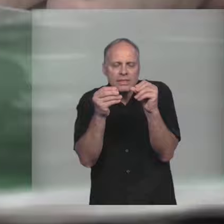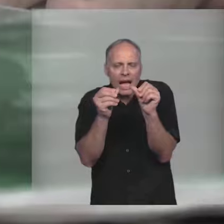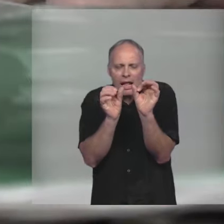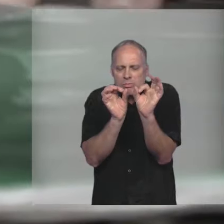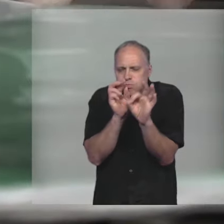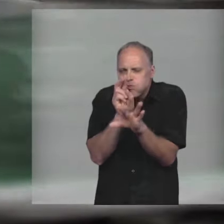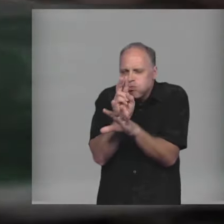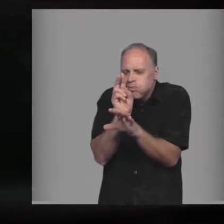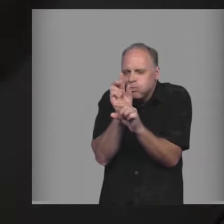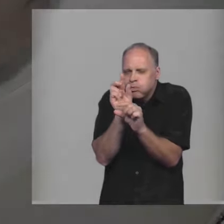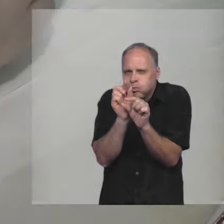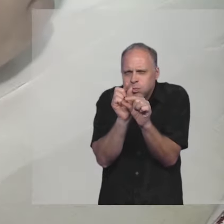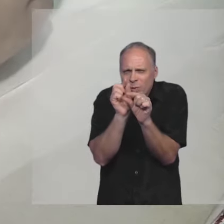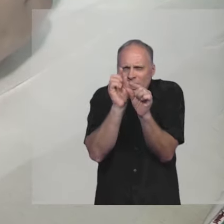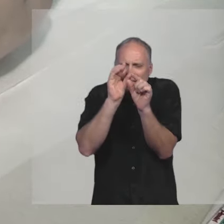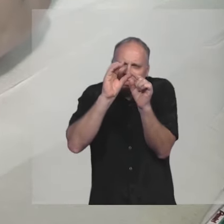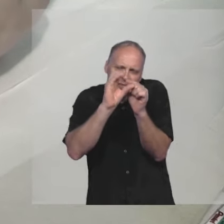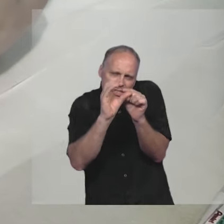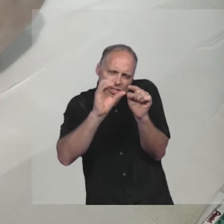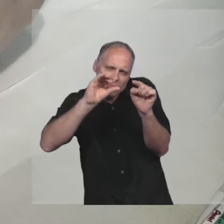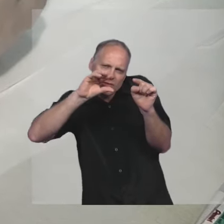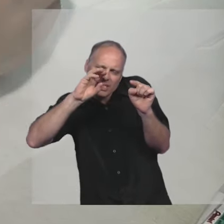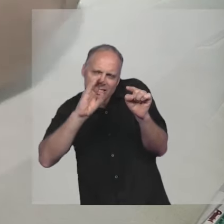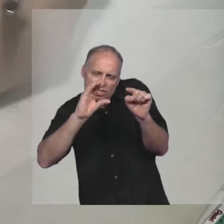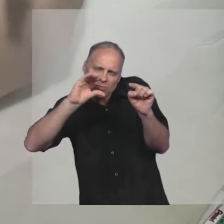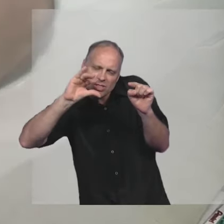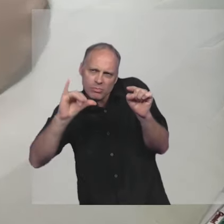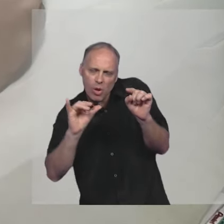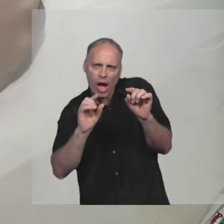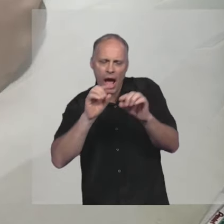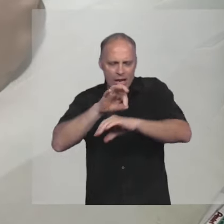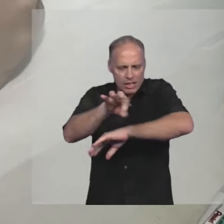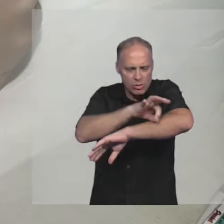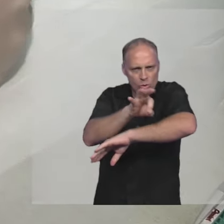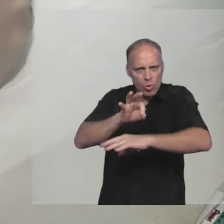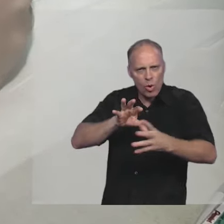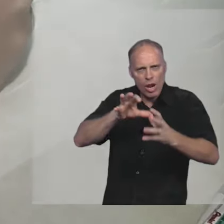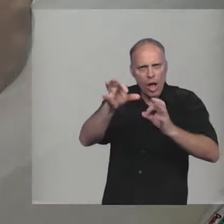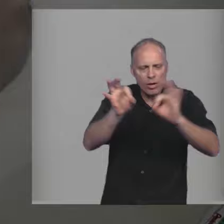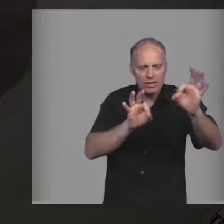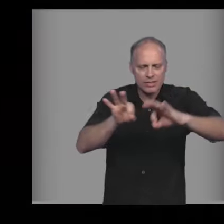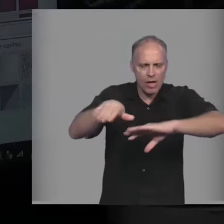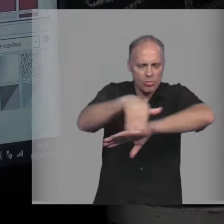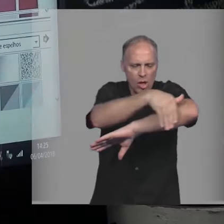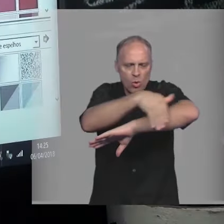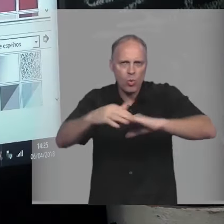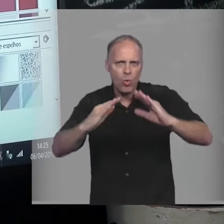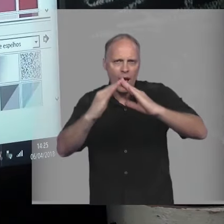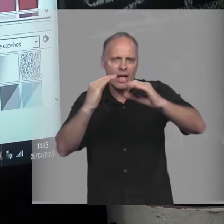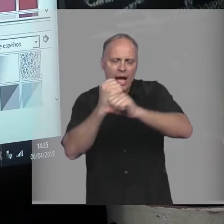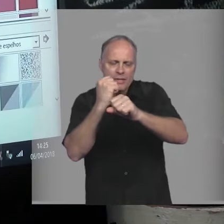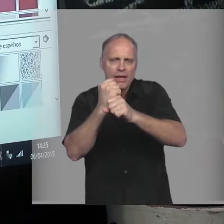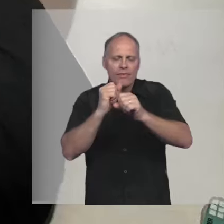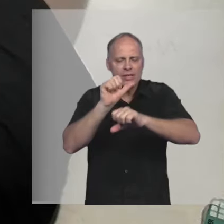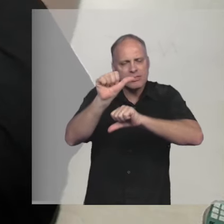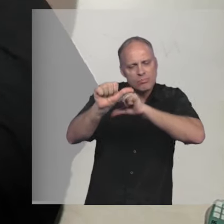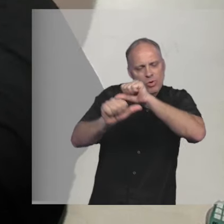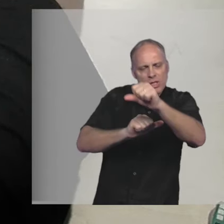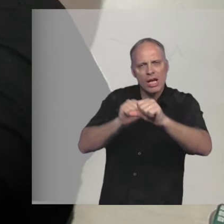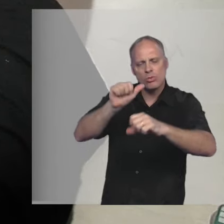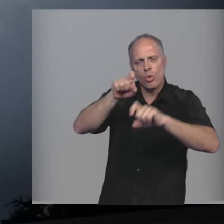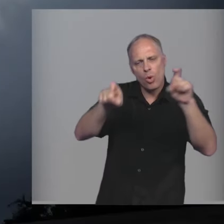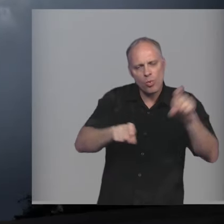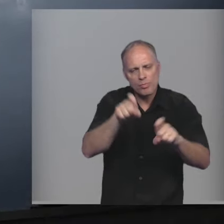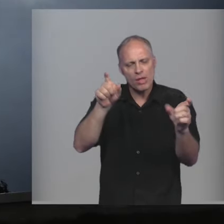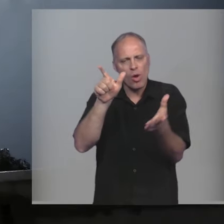detalhes são mínimos. Centímetro por centímetro, a arquitetura e o urbanismo vai se formando, seja no computador, no